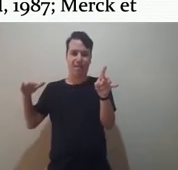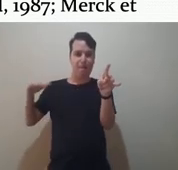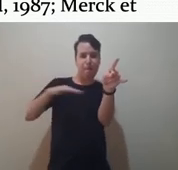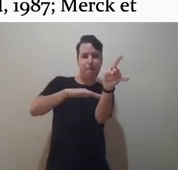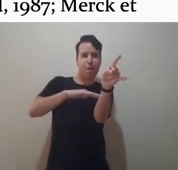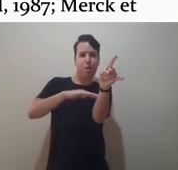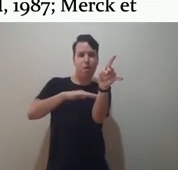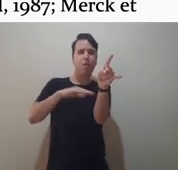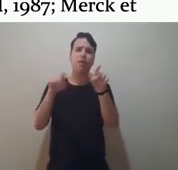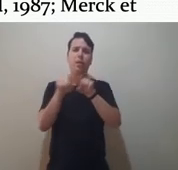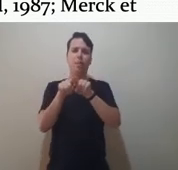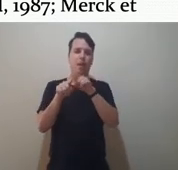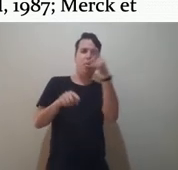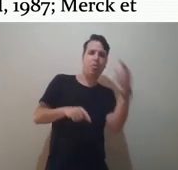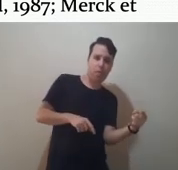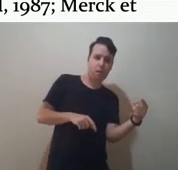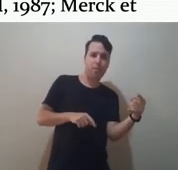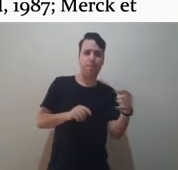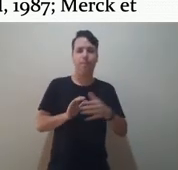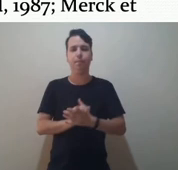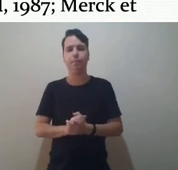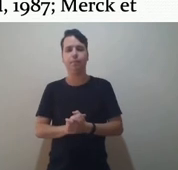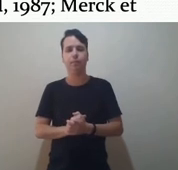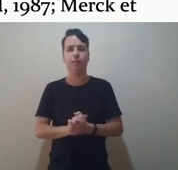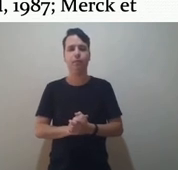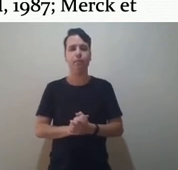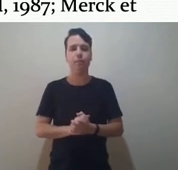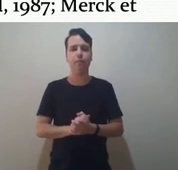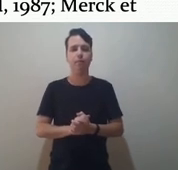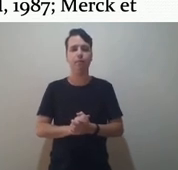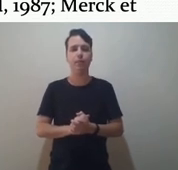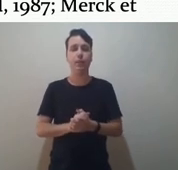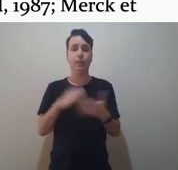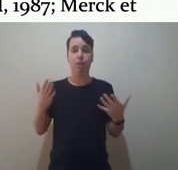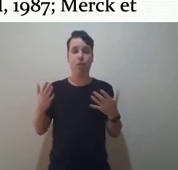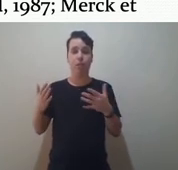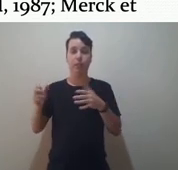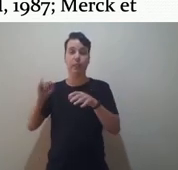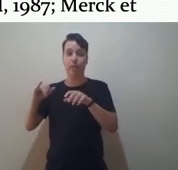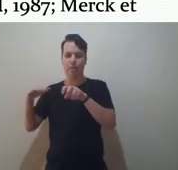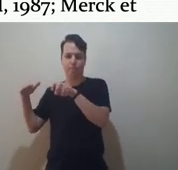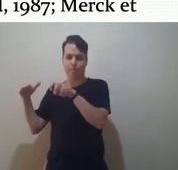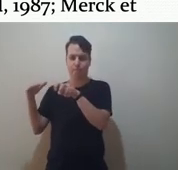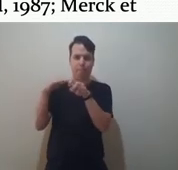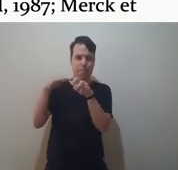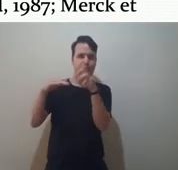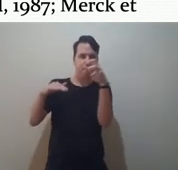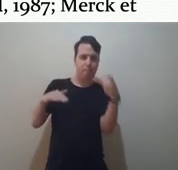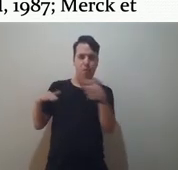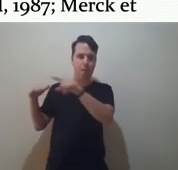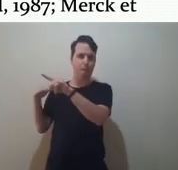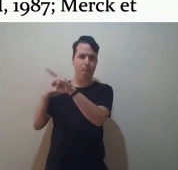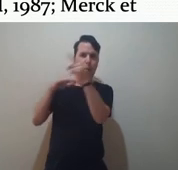ou até com o chão, né, no momento que o animal tem um impacto. Então, as lesões dos